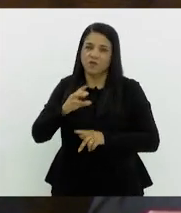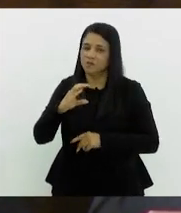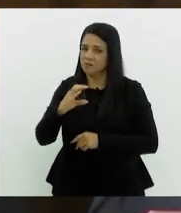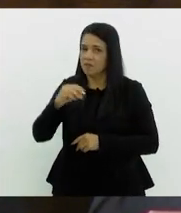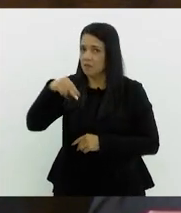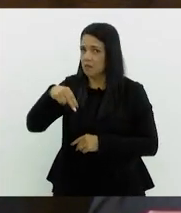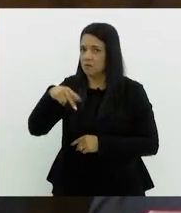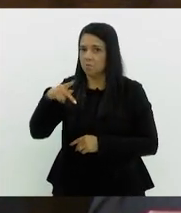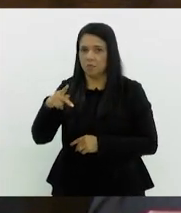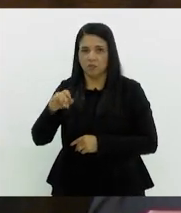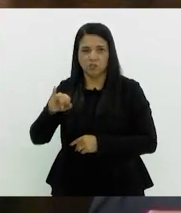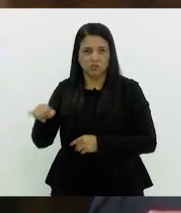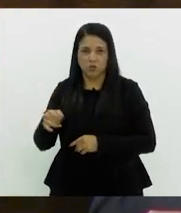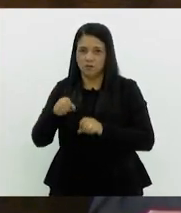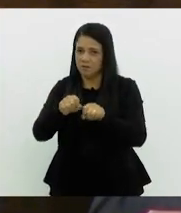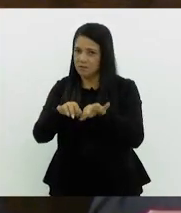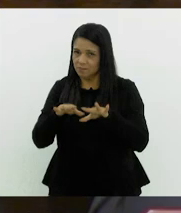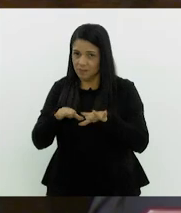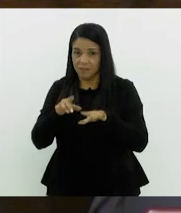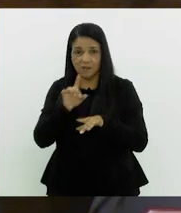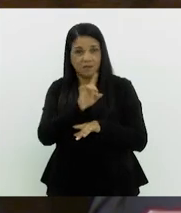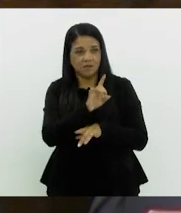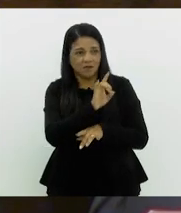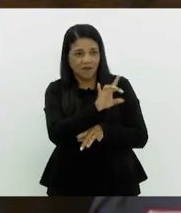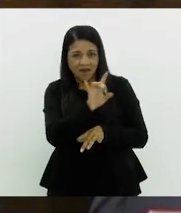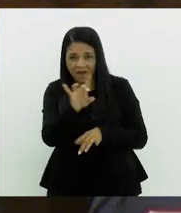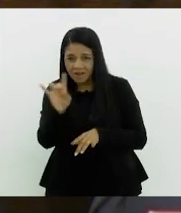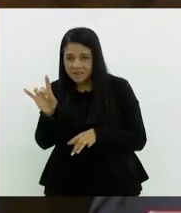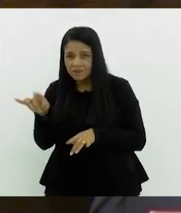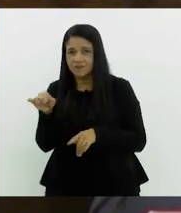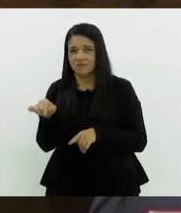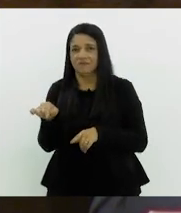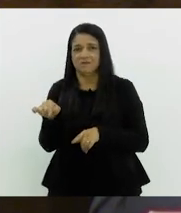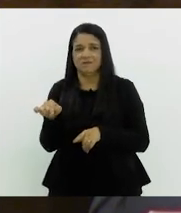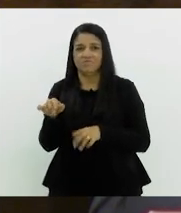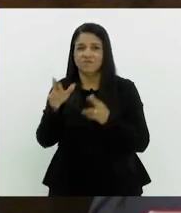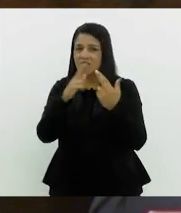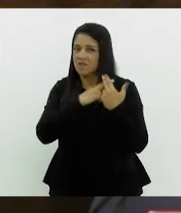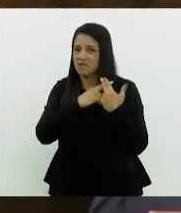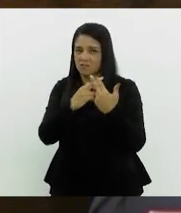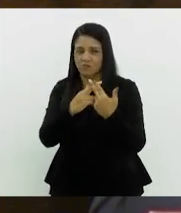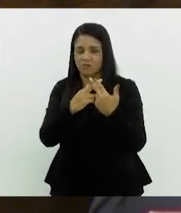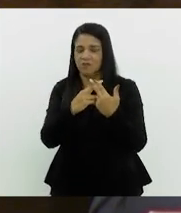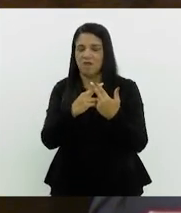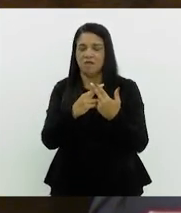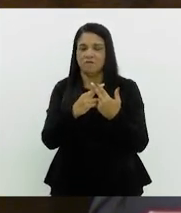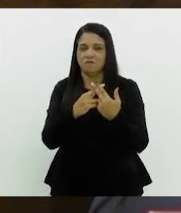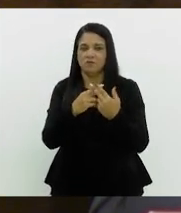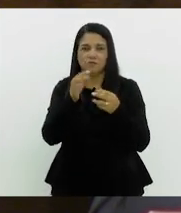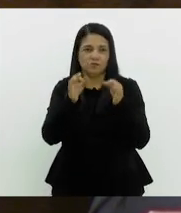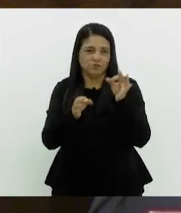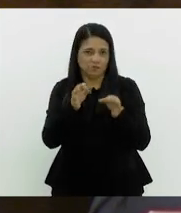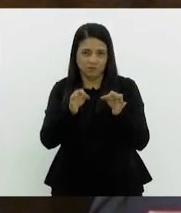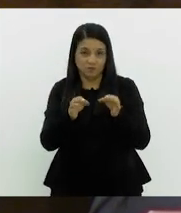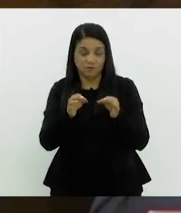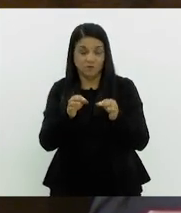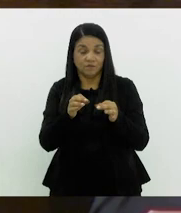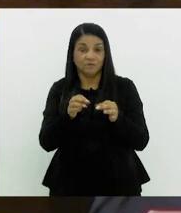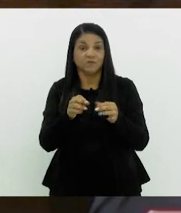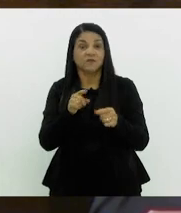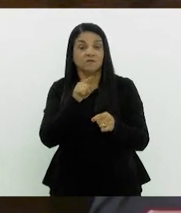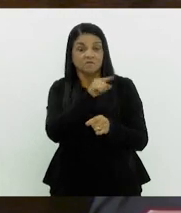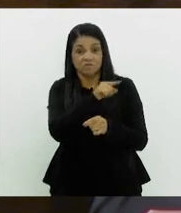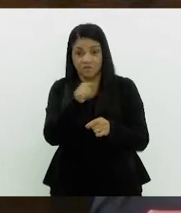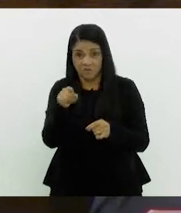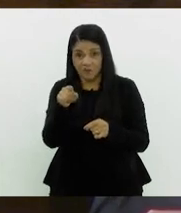Assembleia, da qual Vossas Excelências são os responsáveis jurídicos. Vossas Excelências respondem